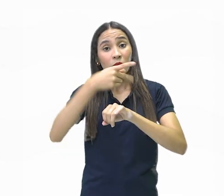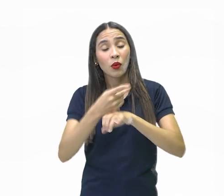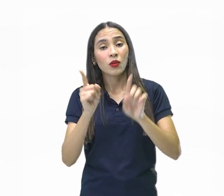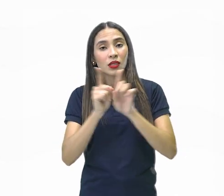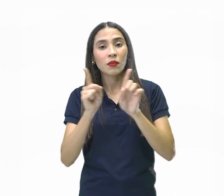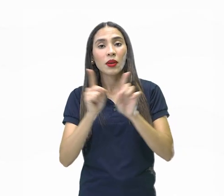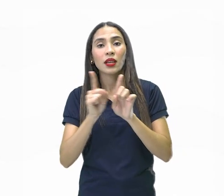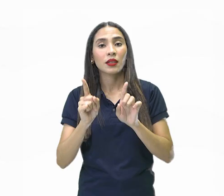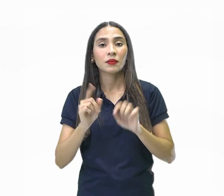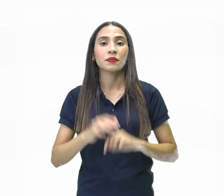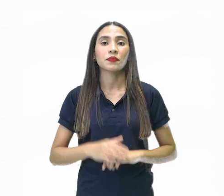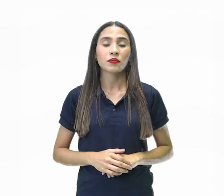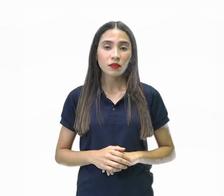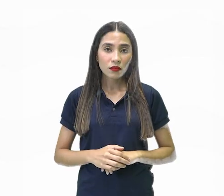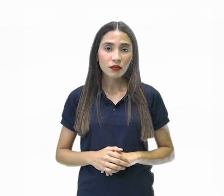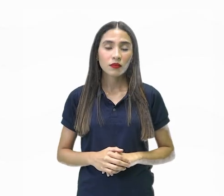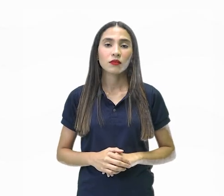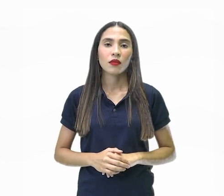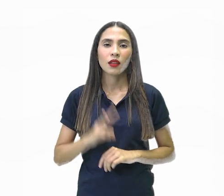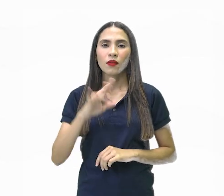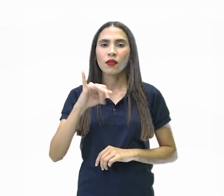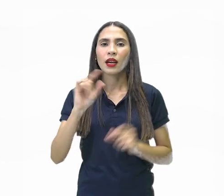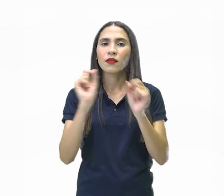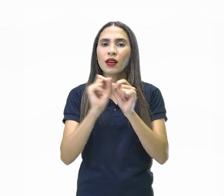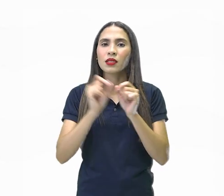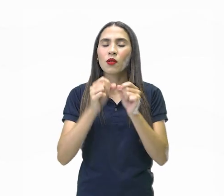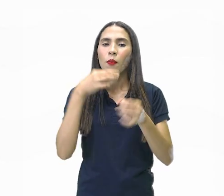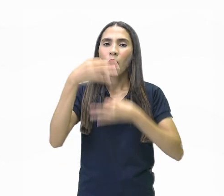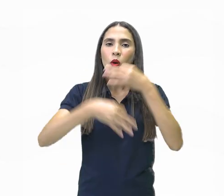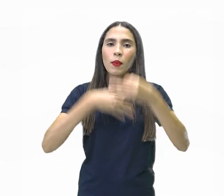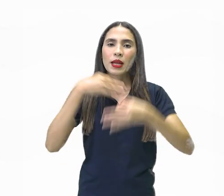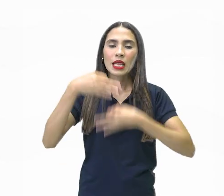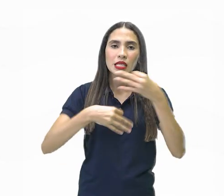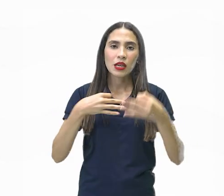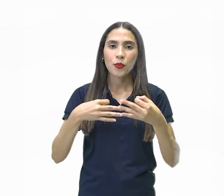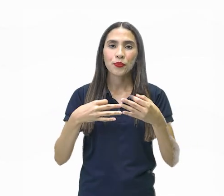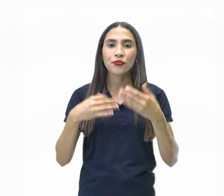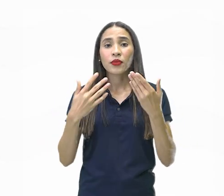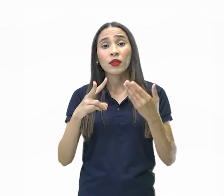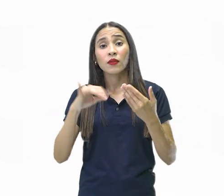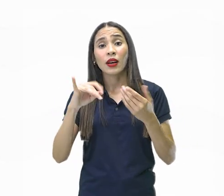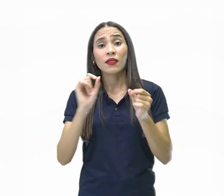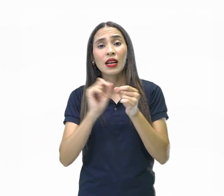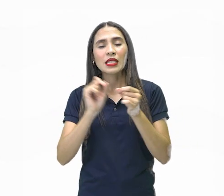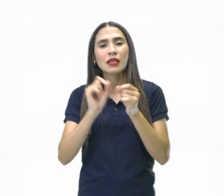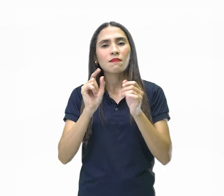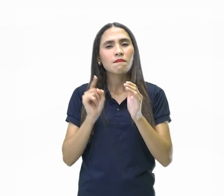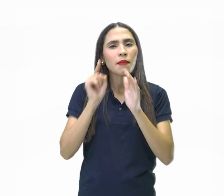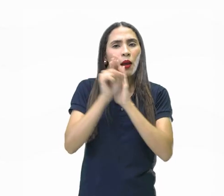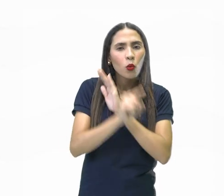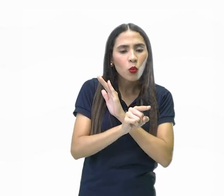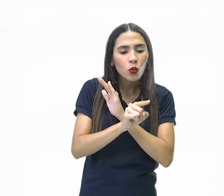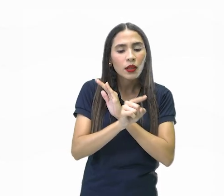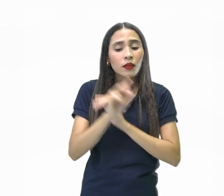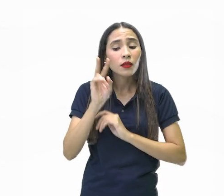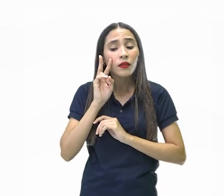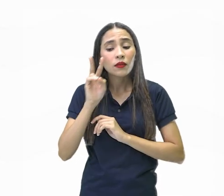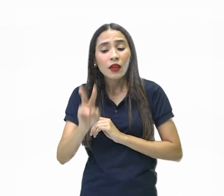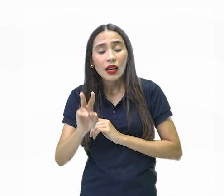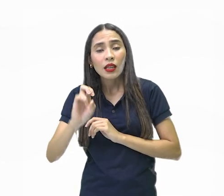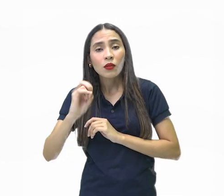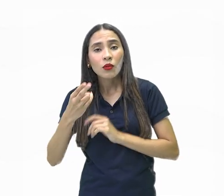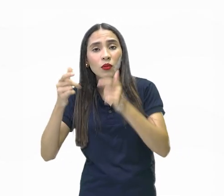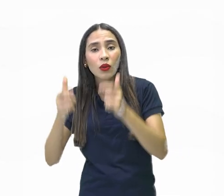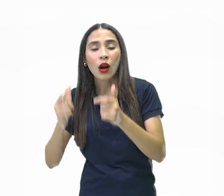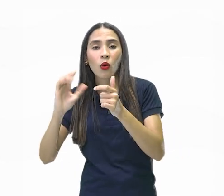e logo em seguida ele faz uma argumentação, ou seja, ele faz uma pergunta sobre aquilo